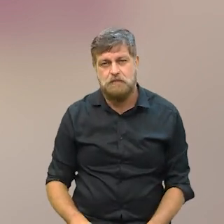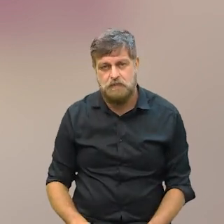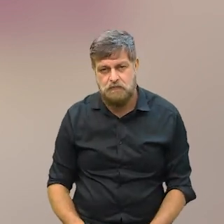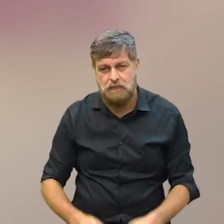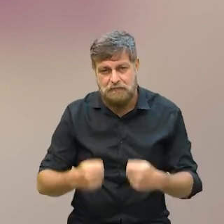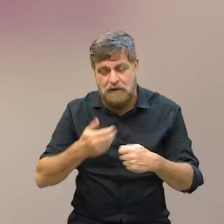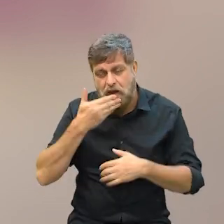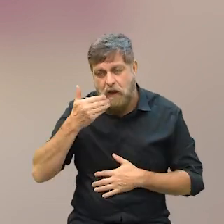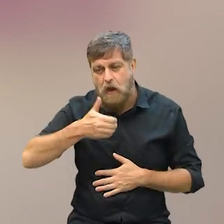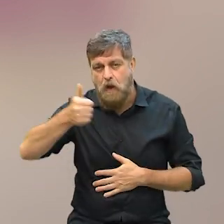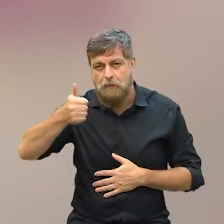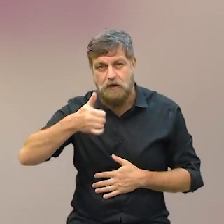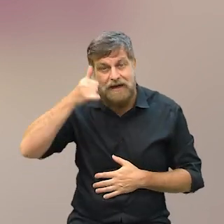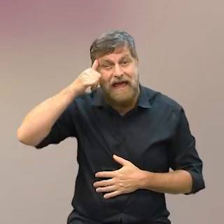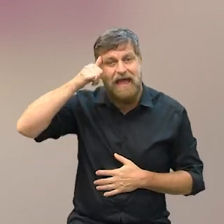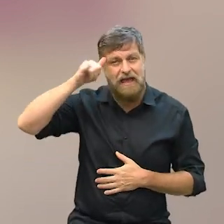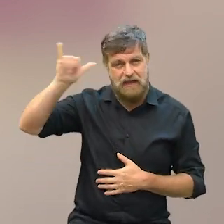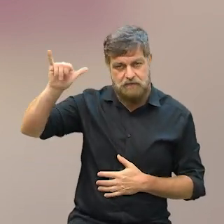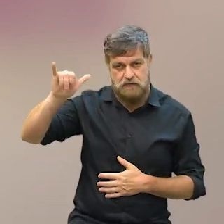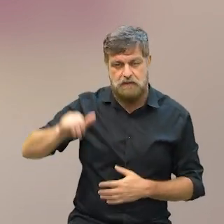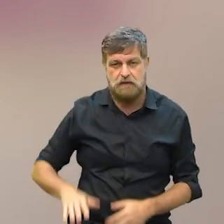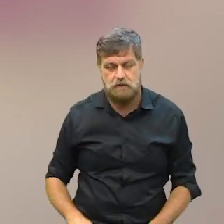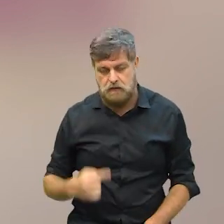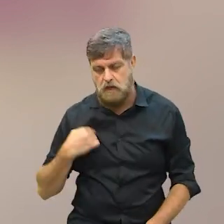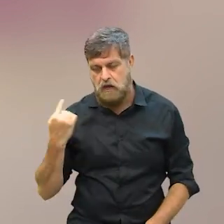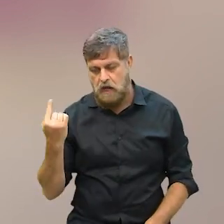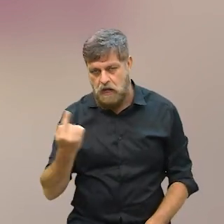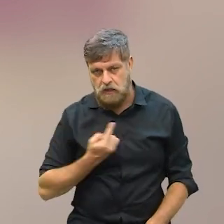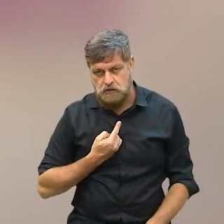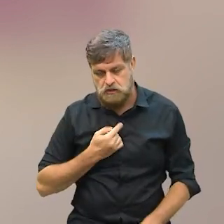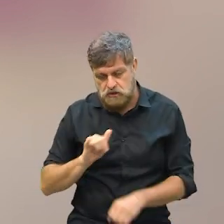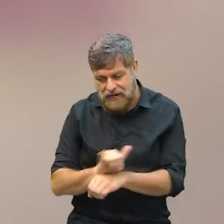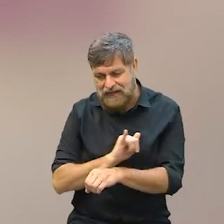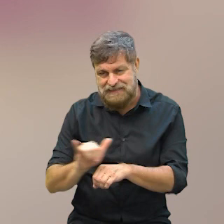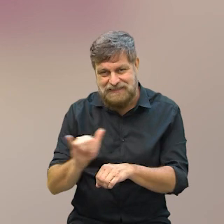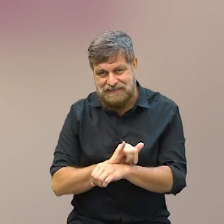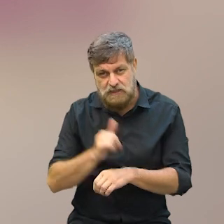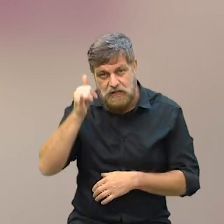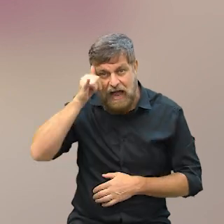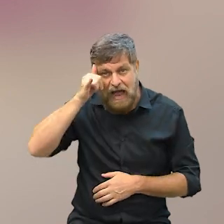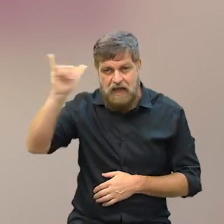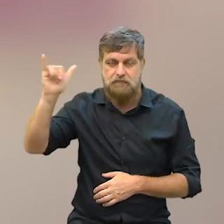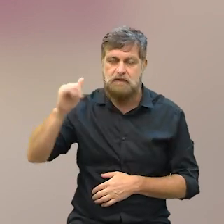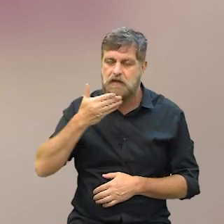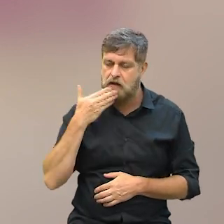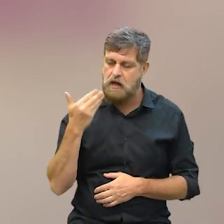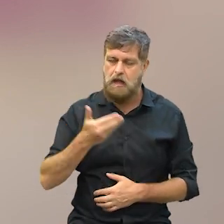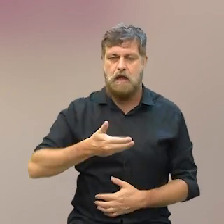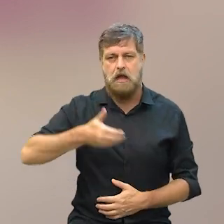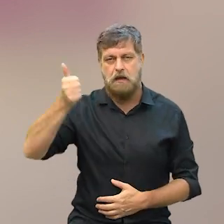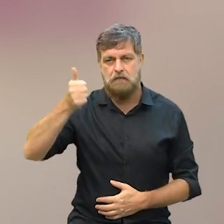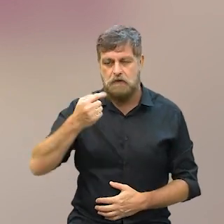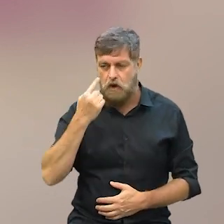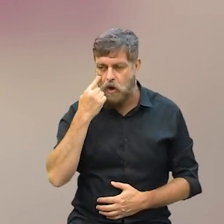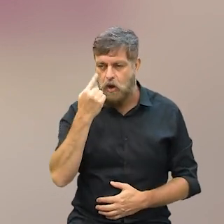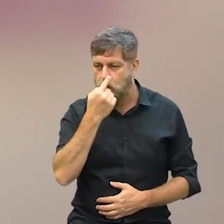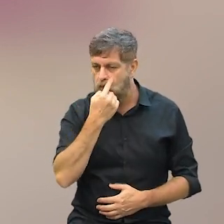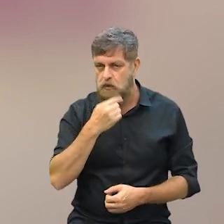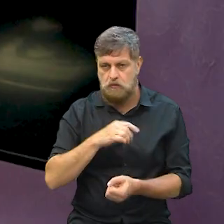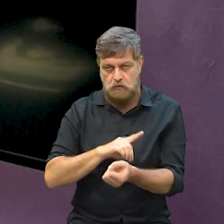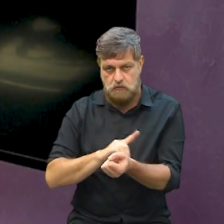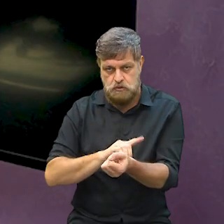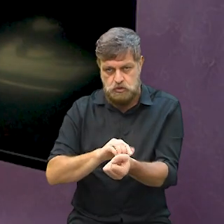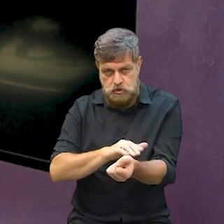fala, o melhor tratamento é a prevenção, entendeu? Então, a gente prevenir a evolução é o melhor tratamento na retinopatia